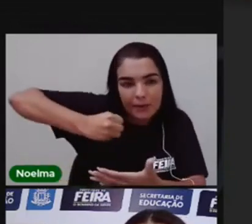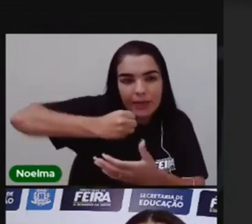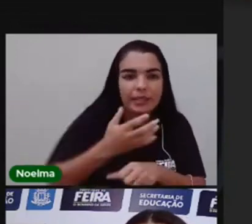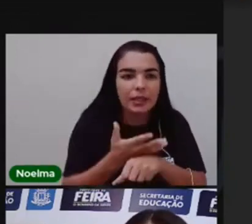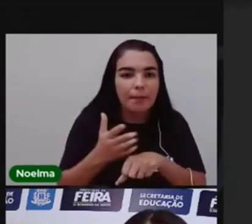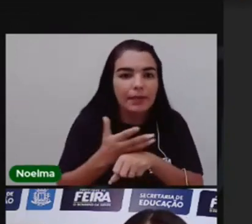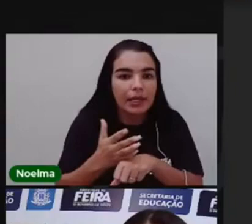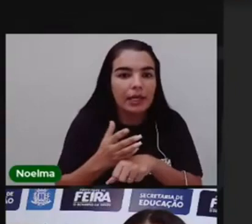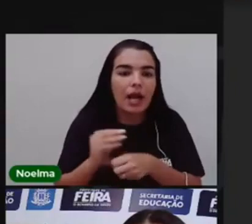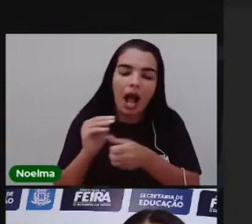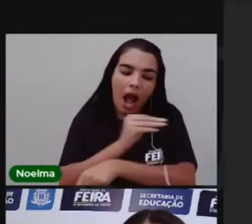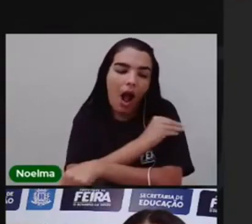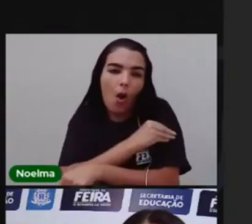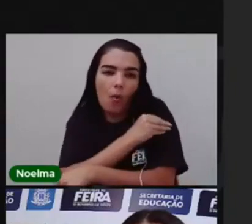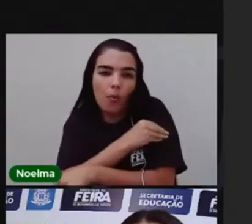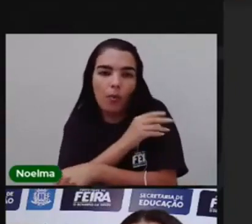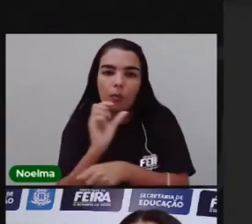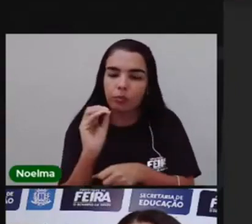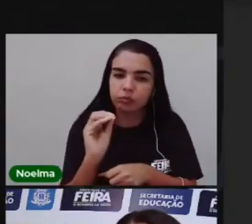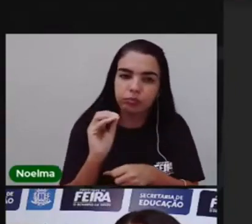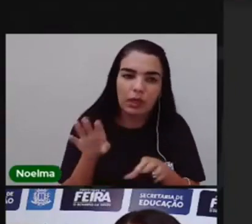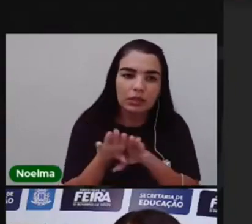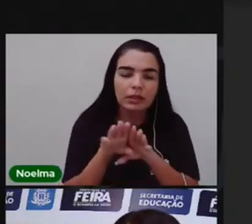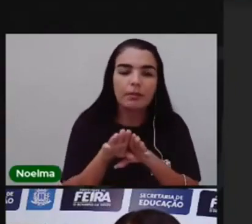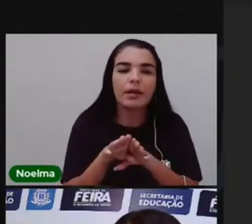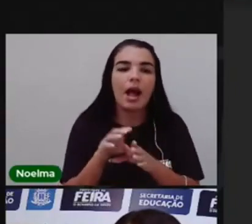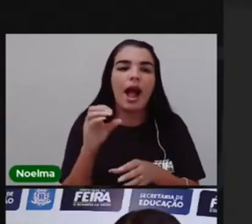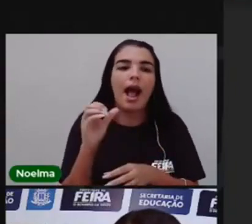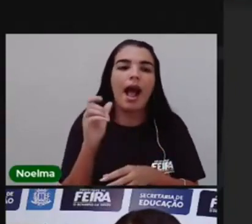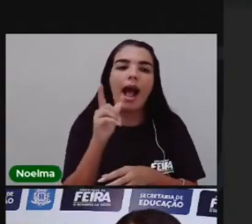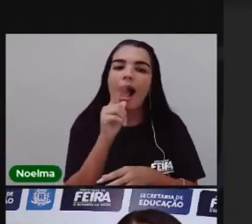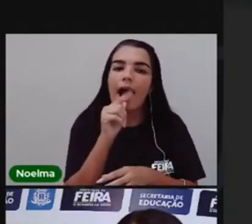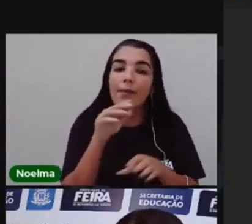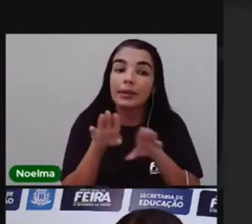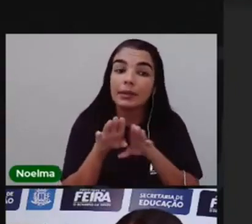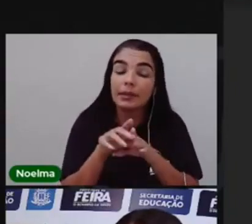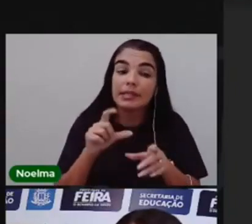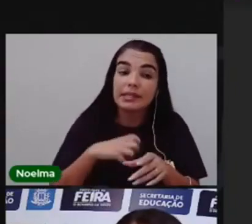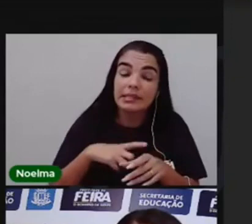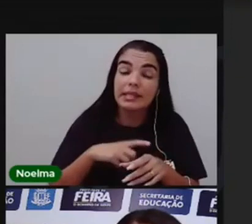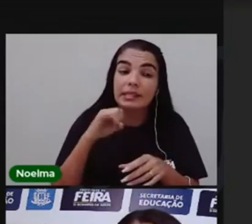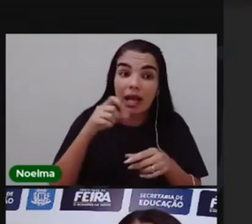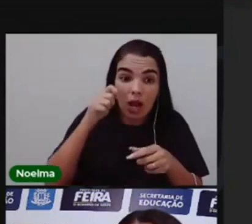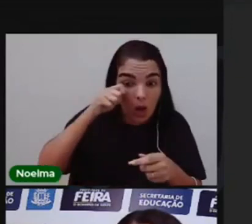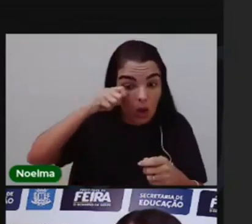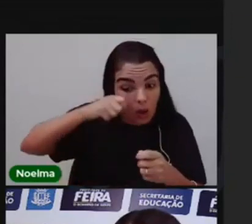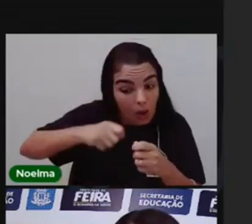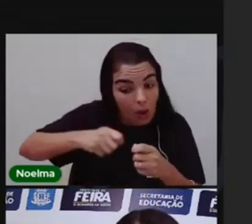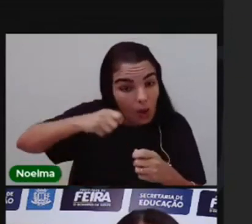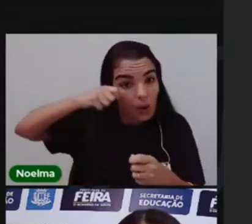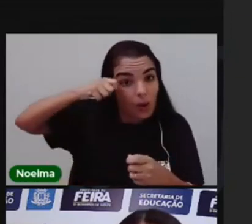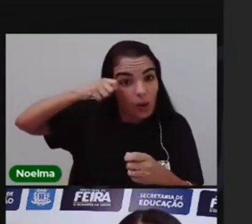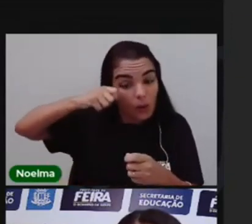tampa, algodão, água e lupa, para quem tiver uma lupa em casa, né? Quem